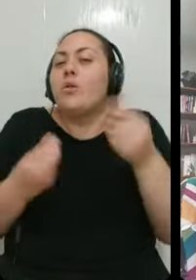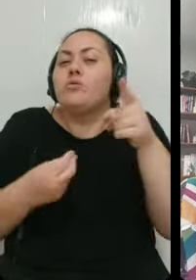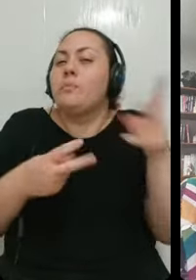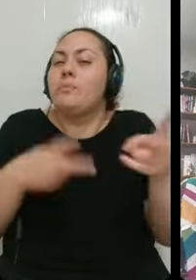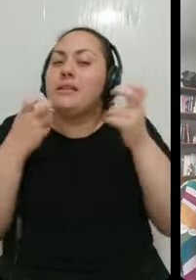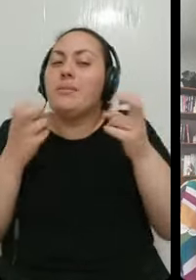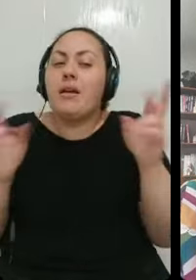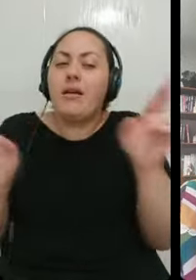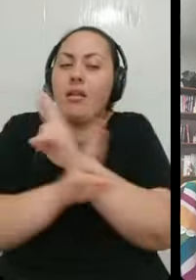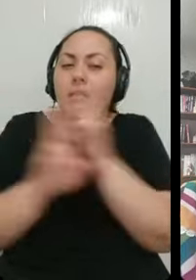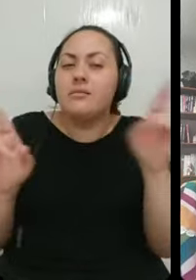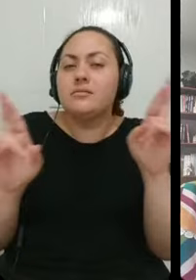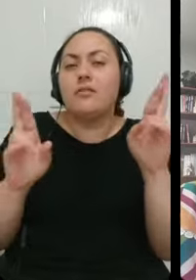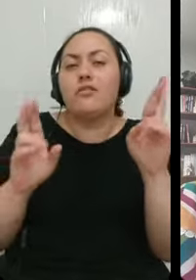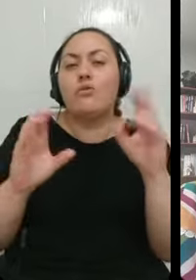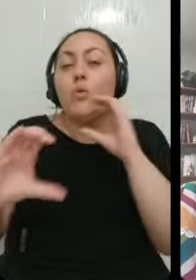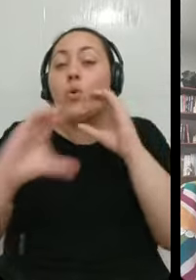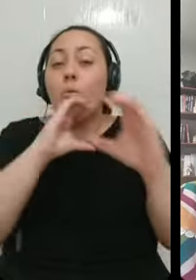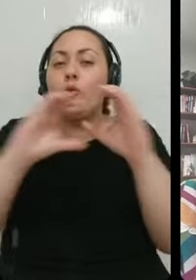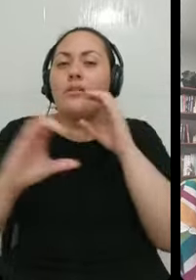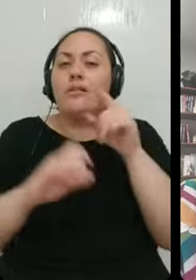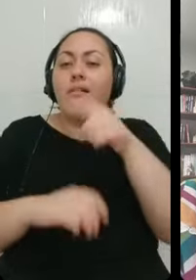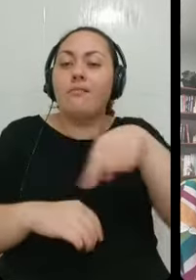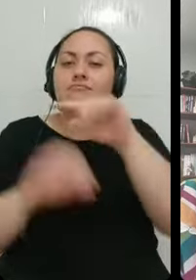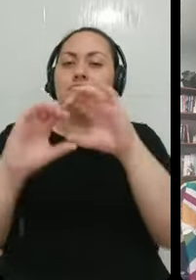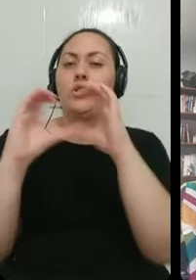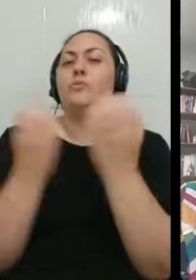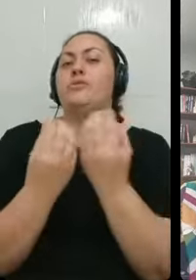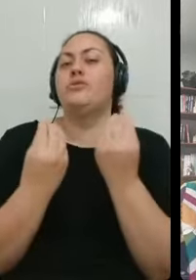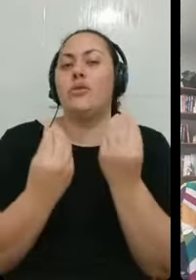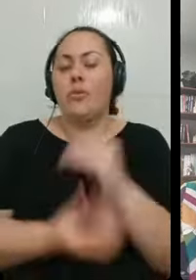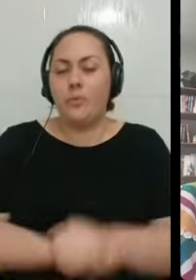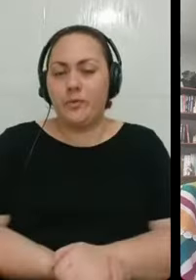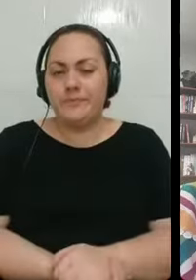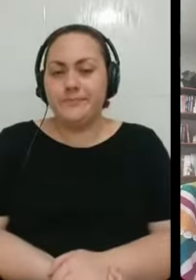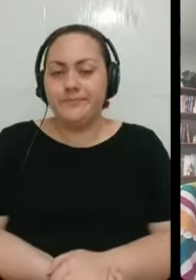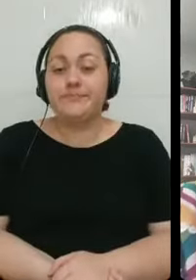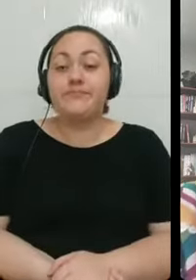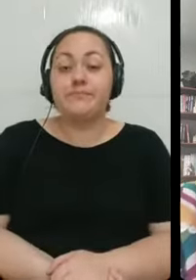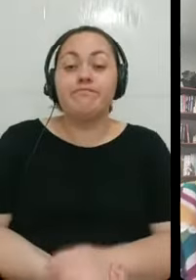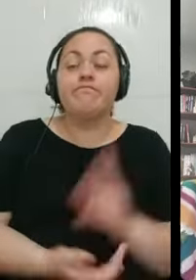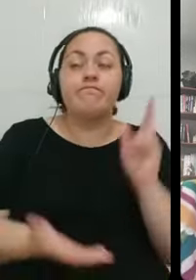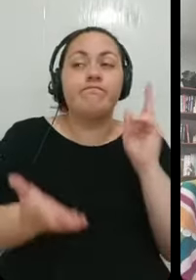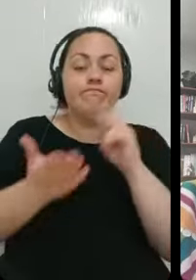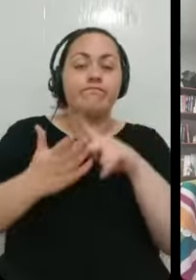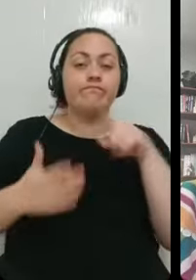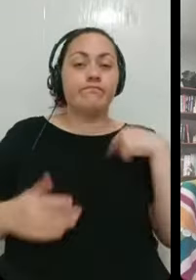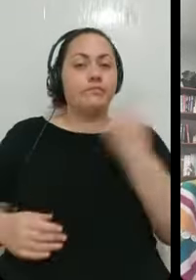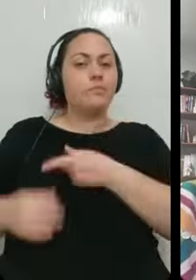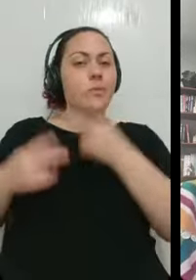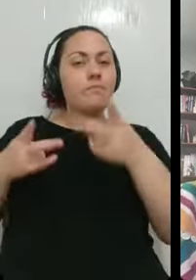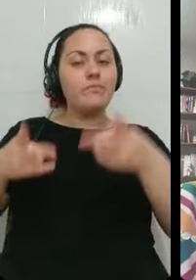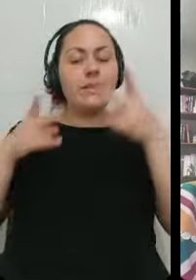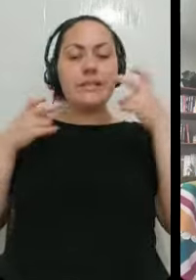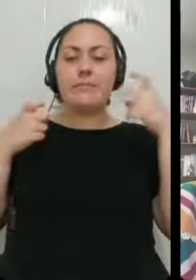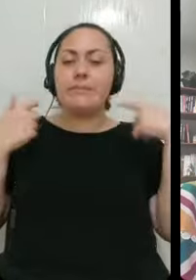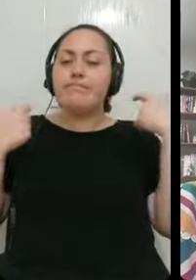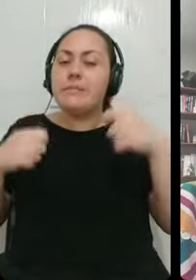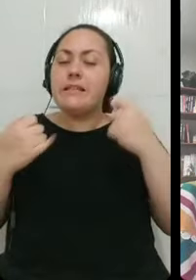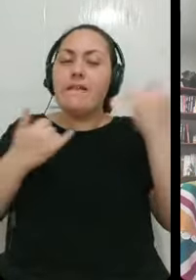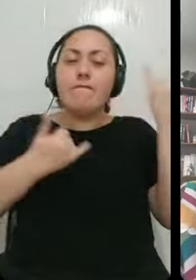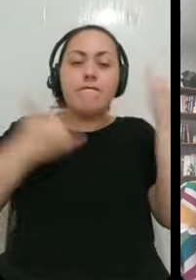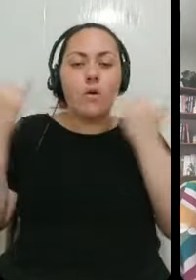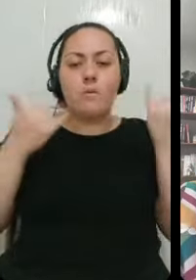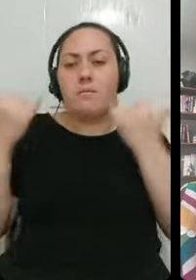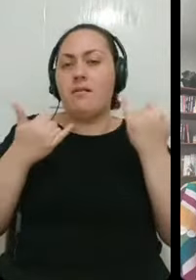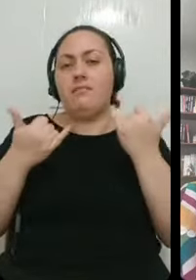De fato, assim, eu acho que a gente percebe muito uma necessidade de informação, né, em relação desde